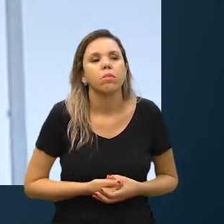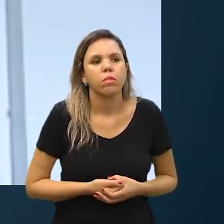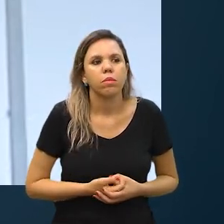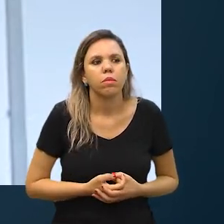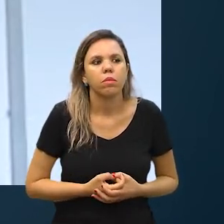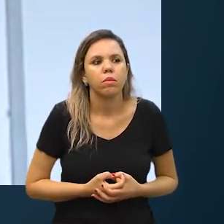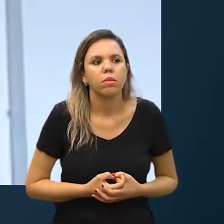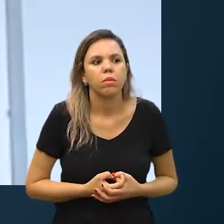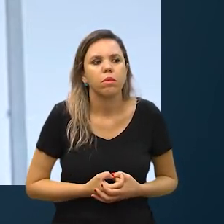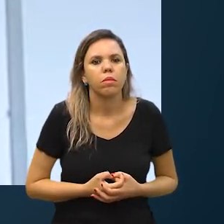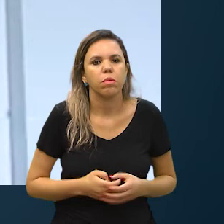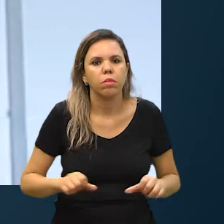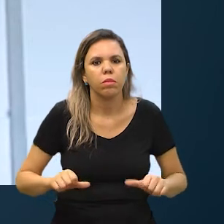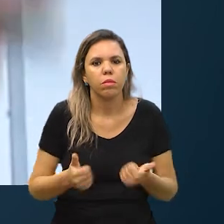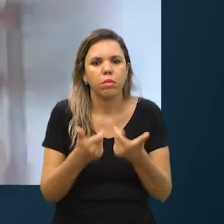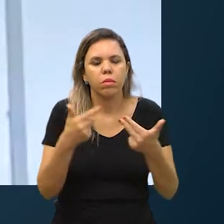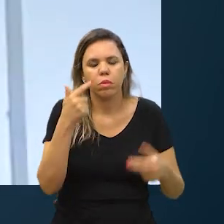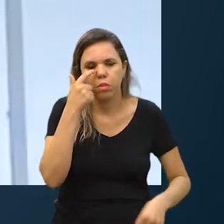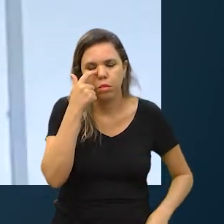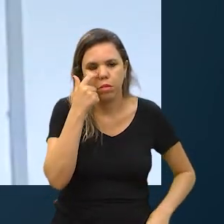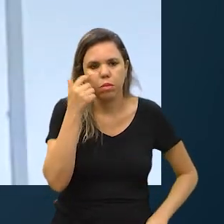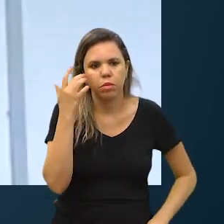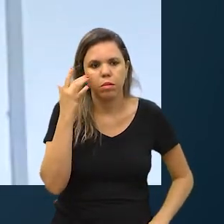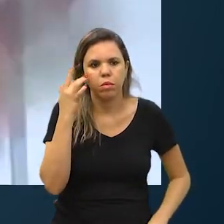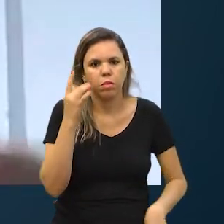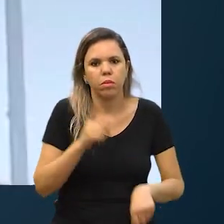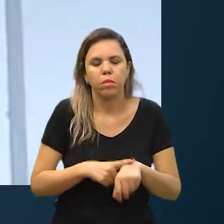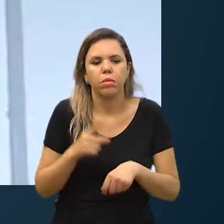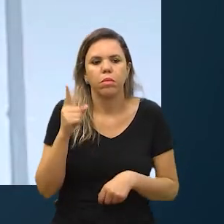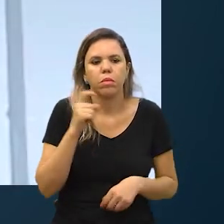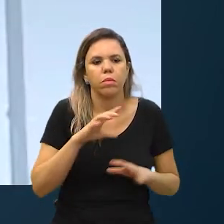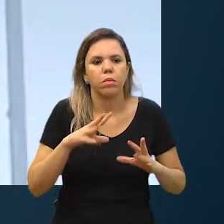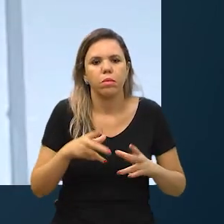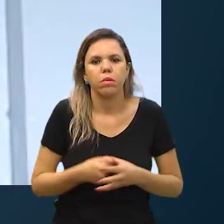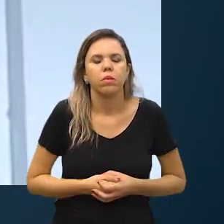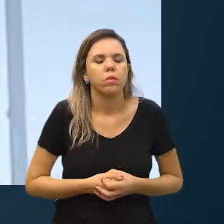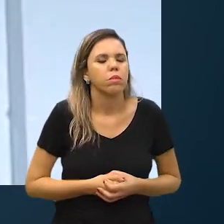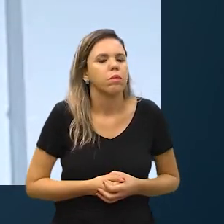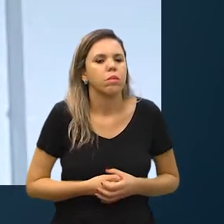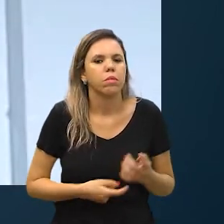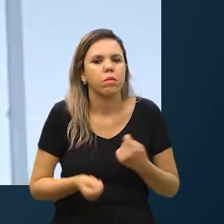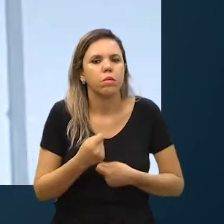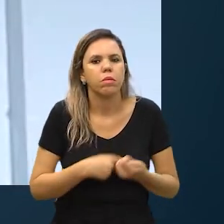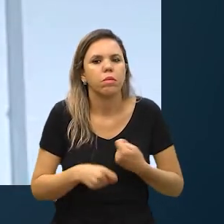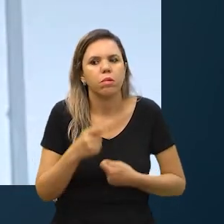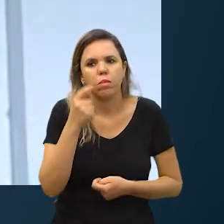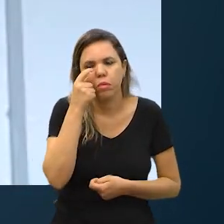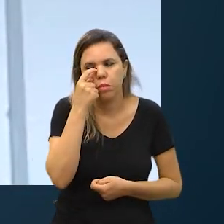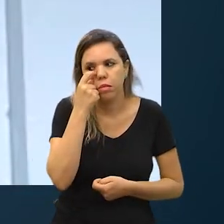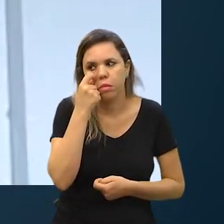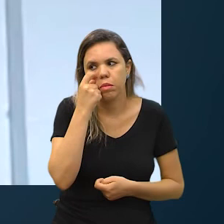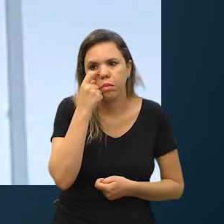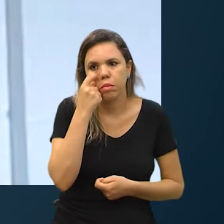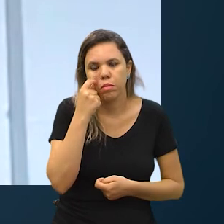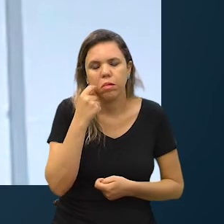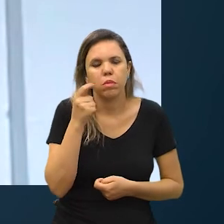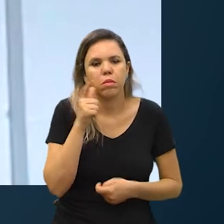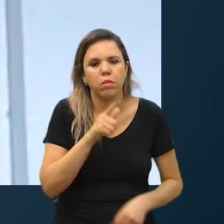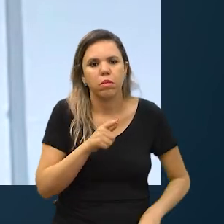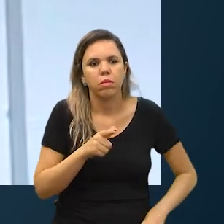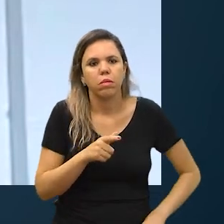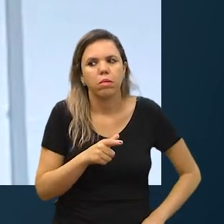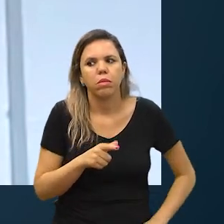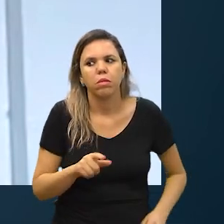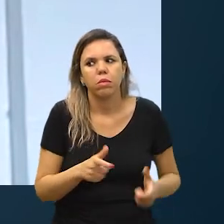sou aquelas pessoas que ficam buscando o lado positivo da pandemia, porque eu acho que é um momento muito difícil para todo mundo, né? Mas para negócios digitais, a gente